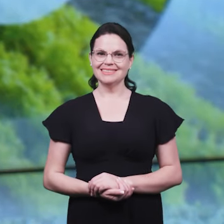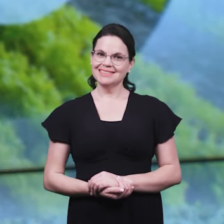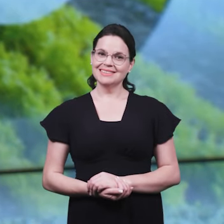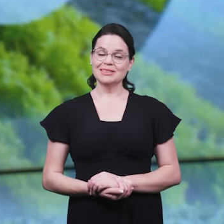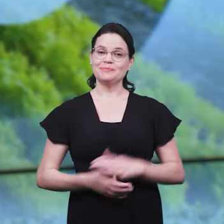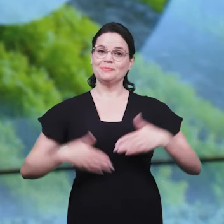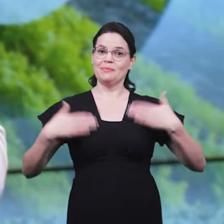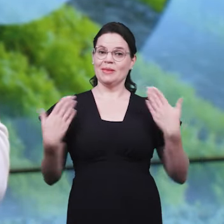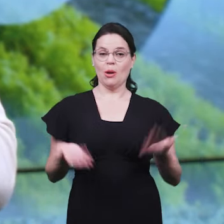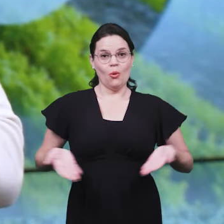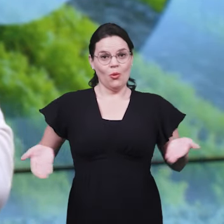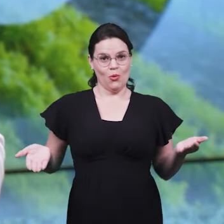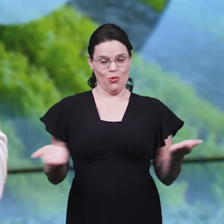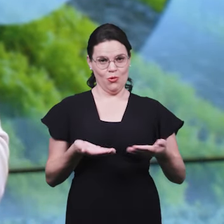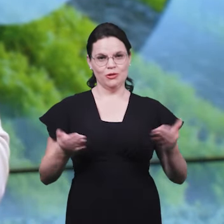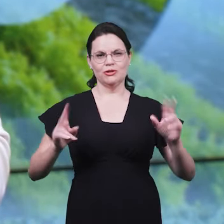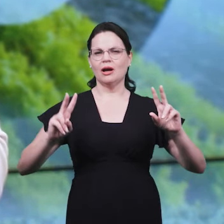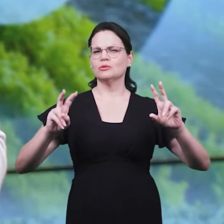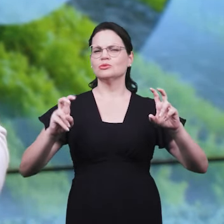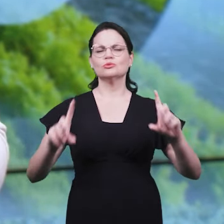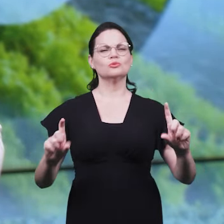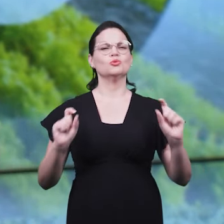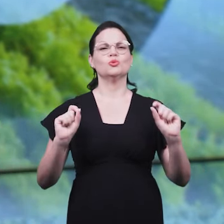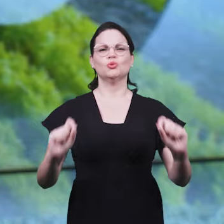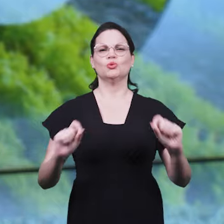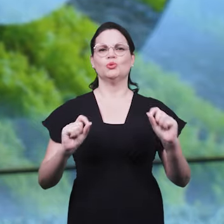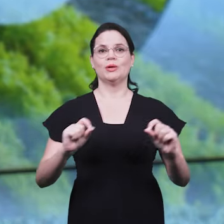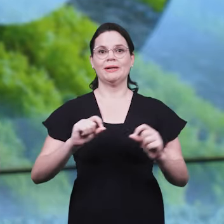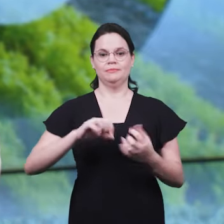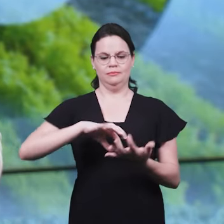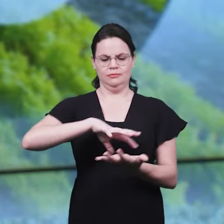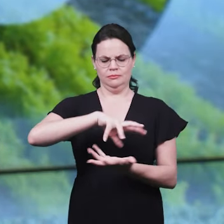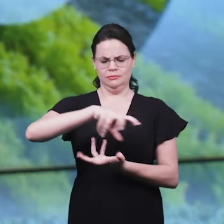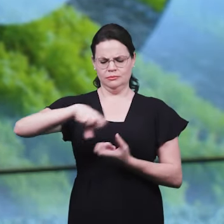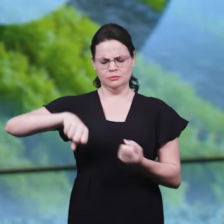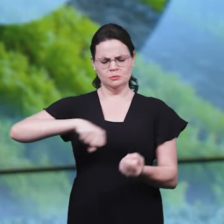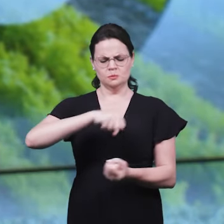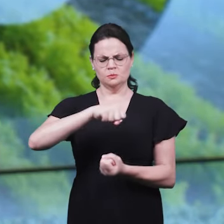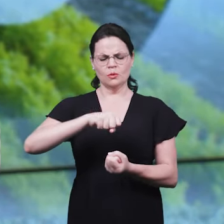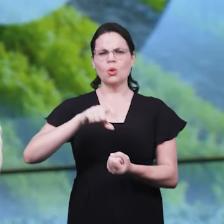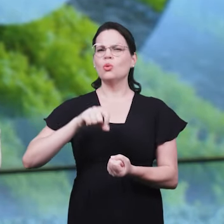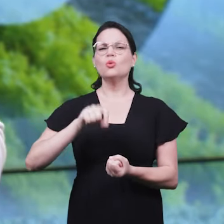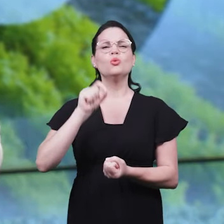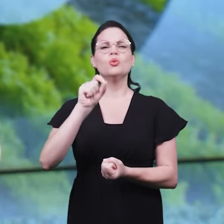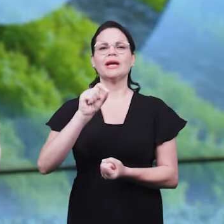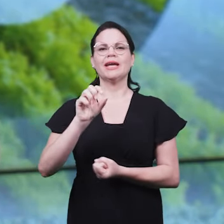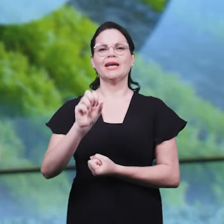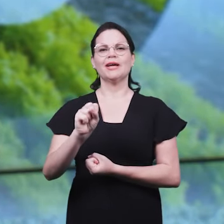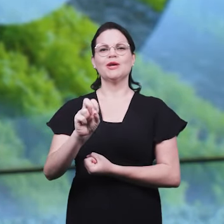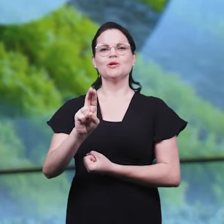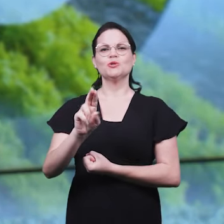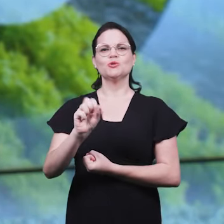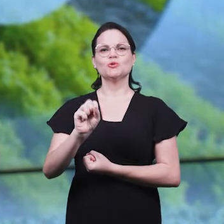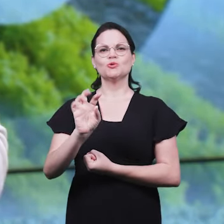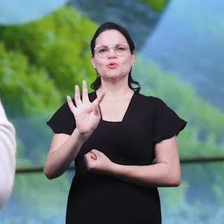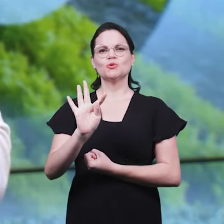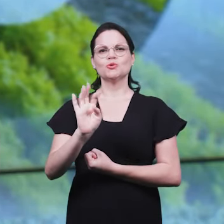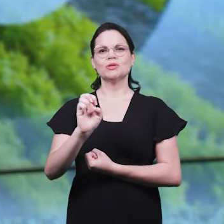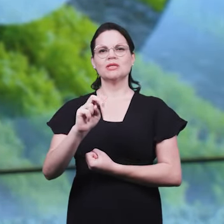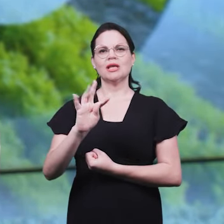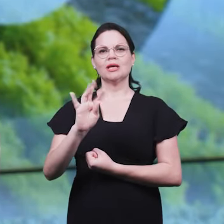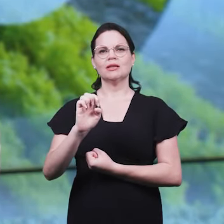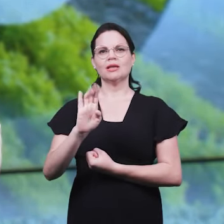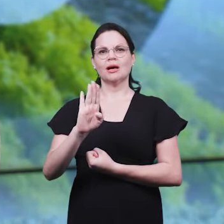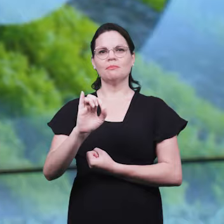Na edição de hoje, o nosso assunto será a sustentabilidade dos manaens. Você verá que